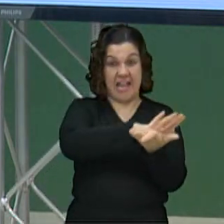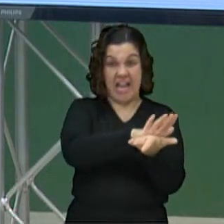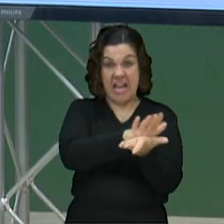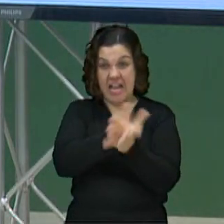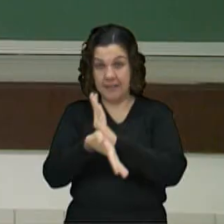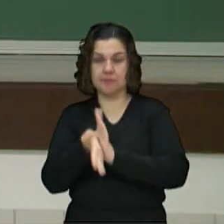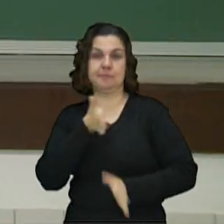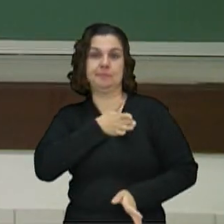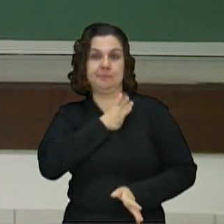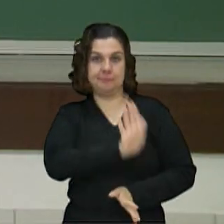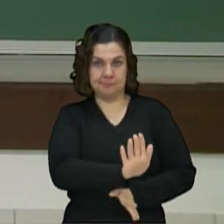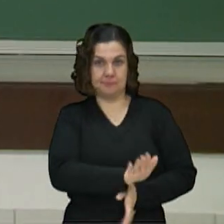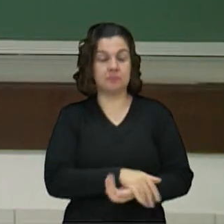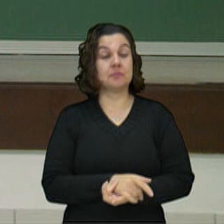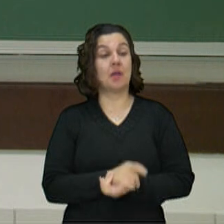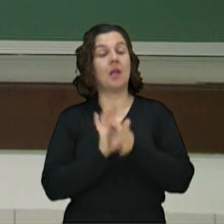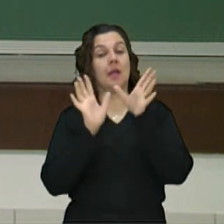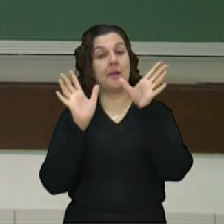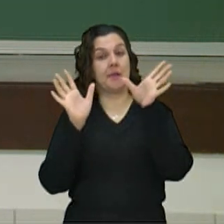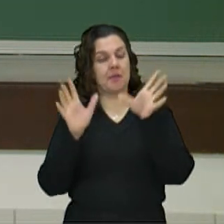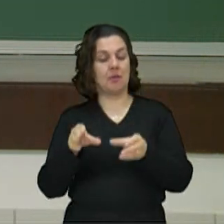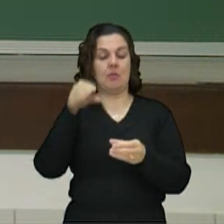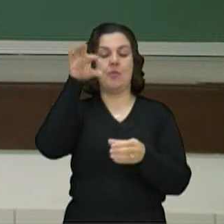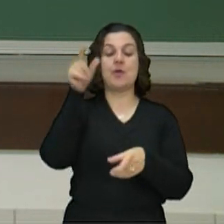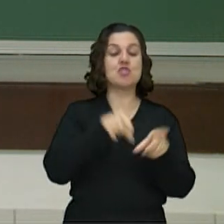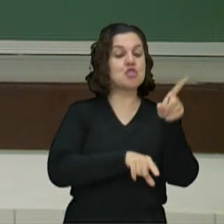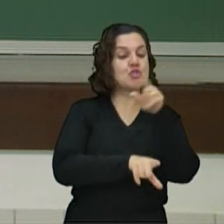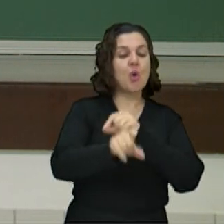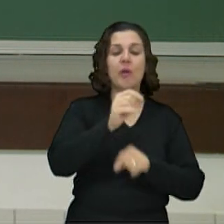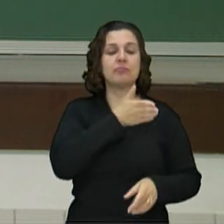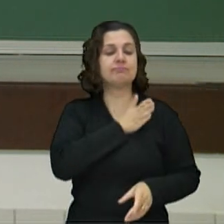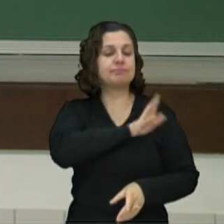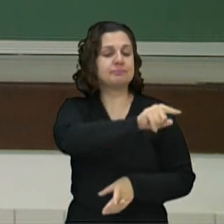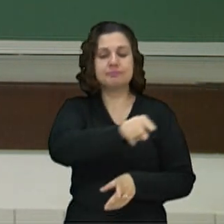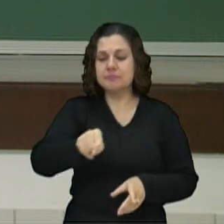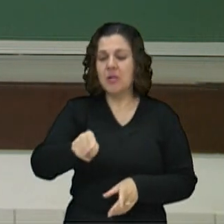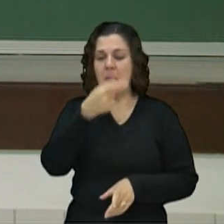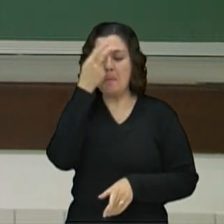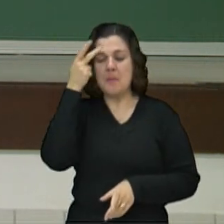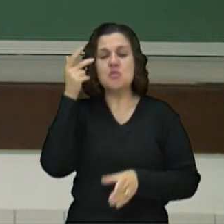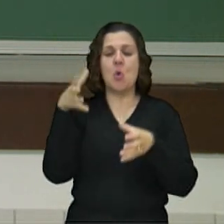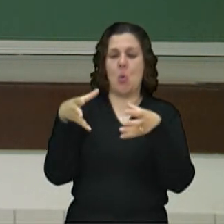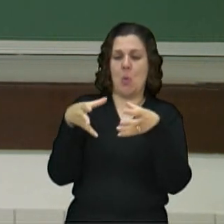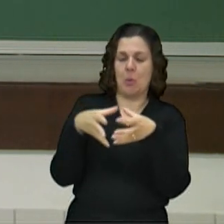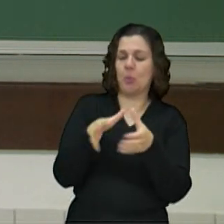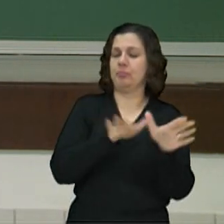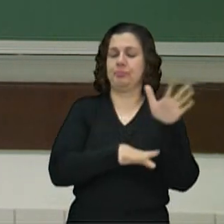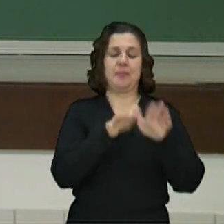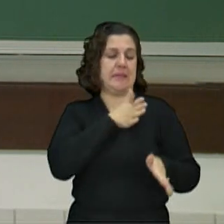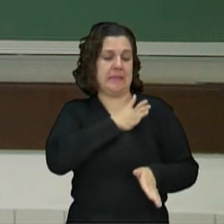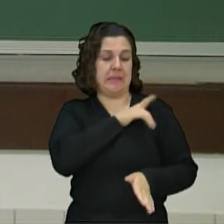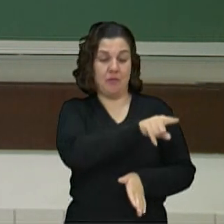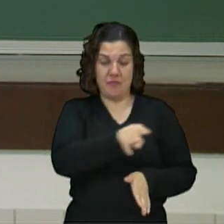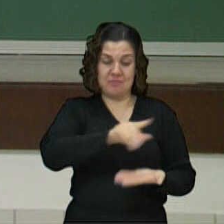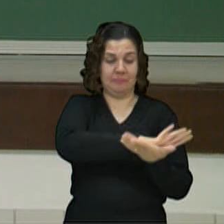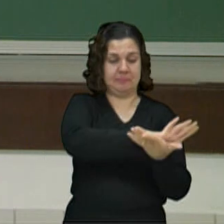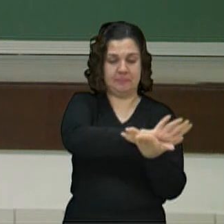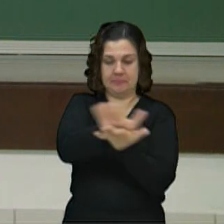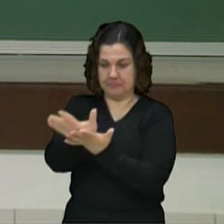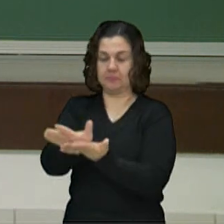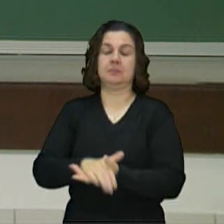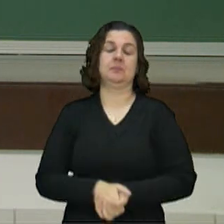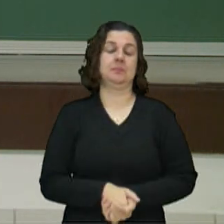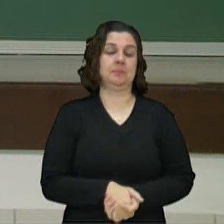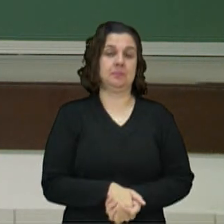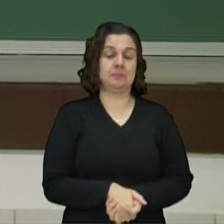Aniquilação dos inimigos. Então, existe a eleição dos inimigos, elege-se quem são esses inimigos e eles devem ser